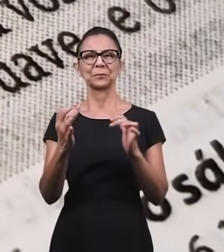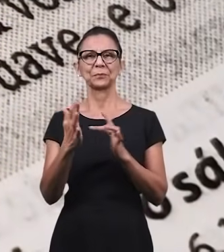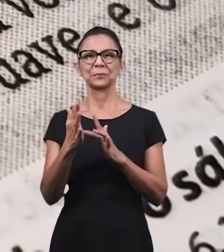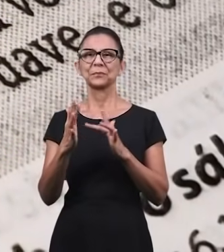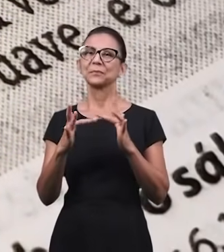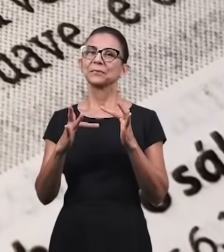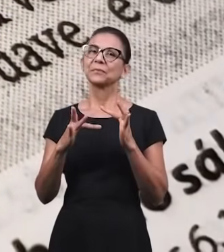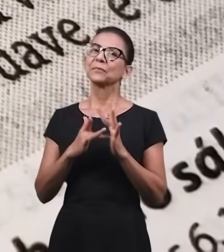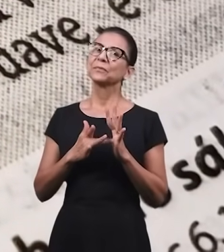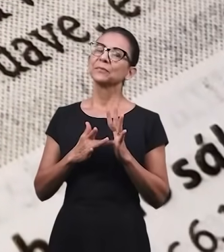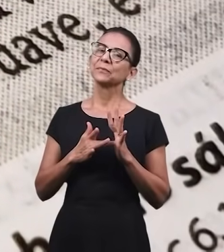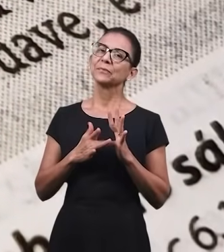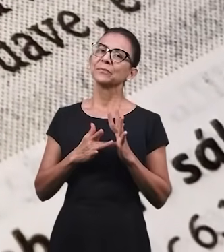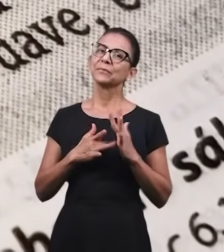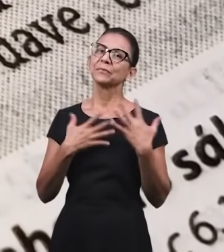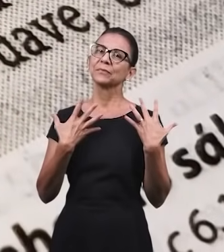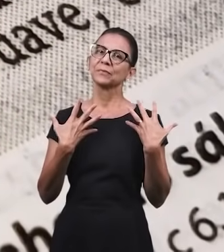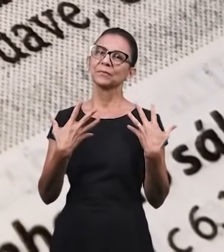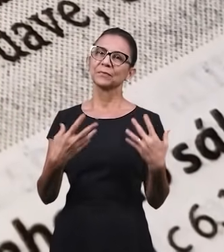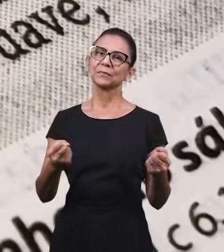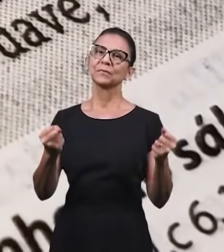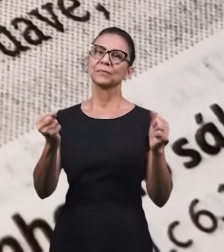Vem já.